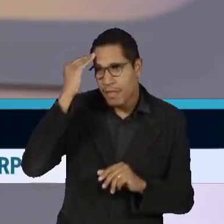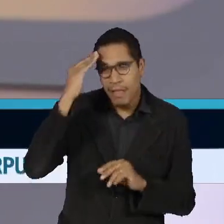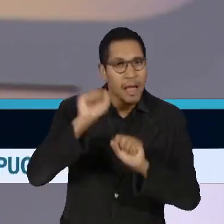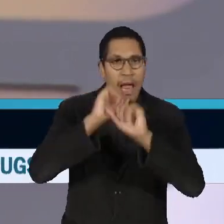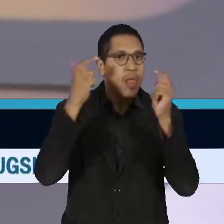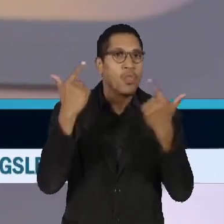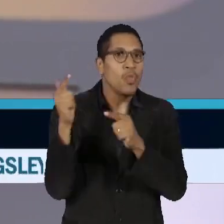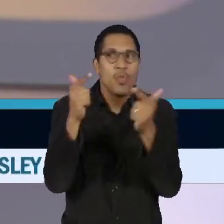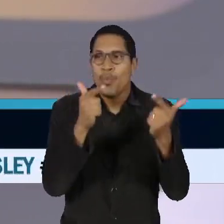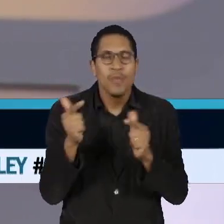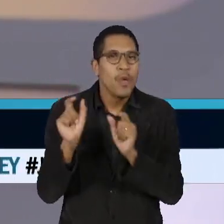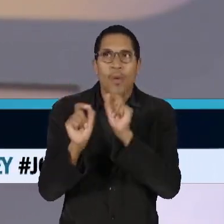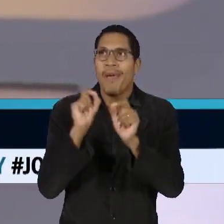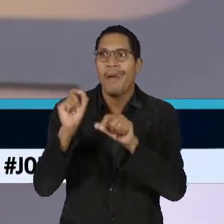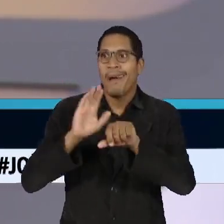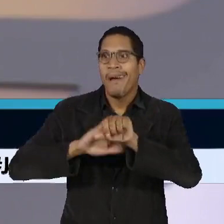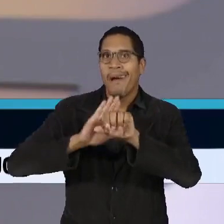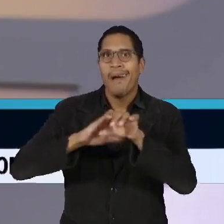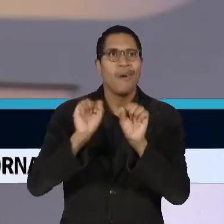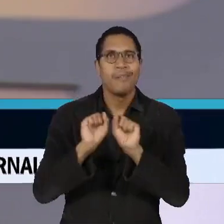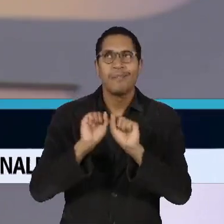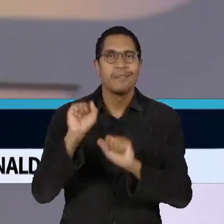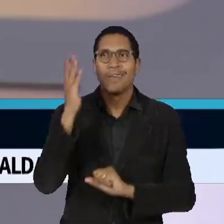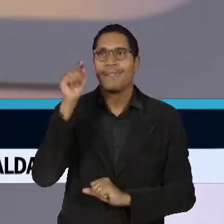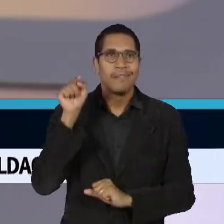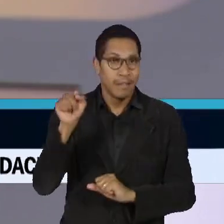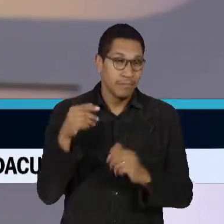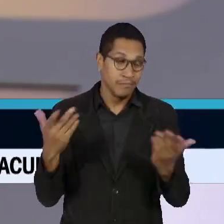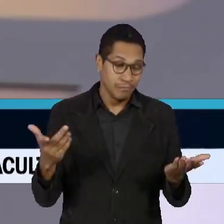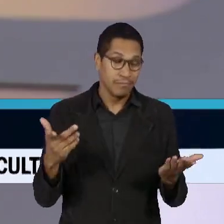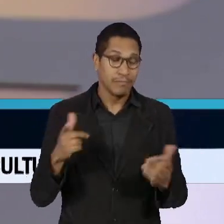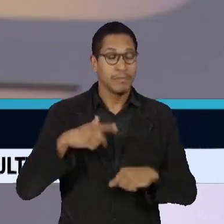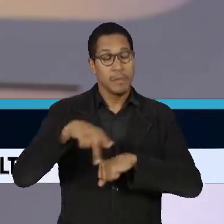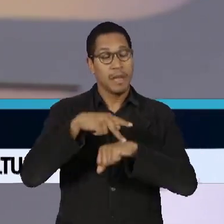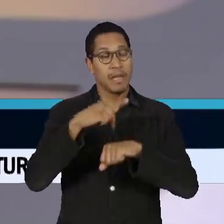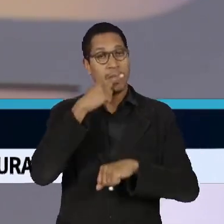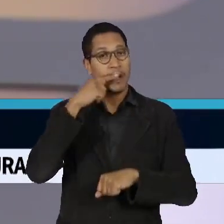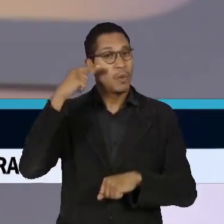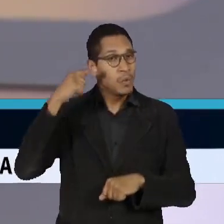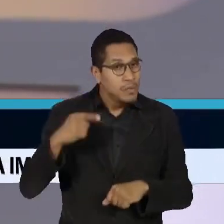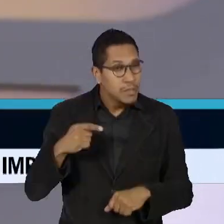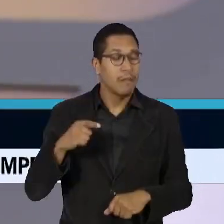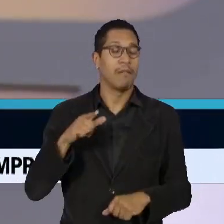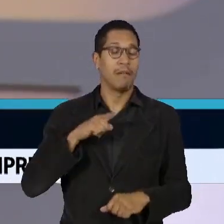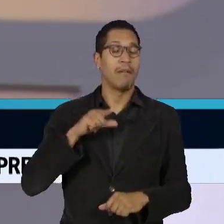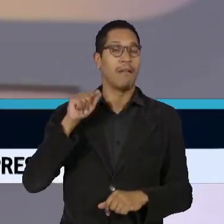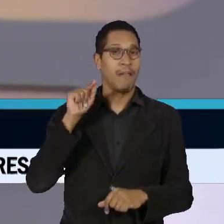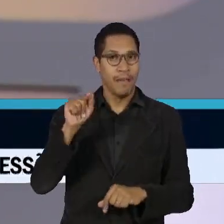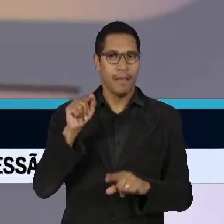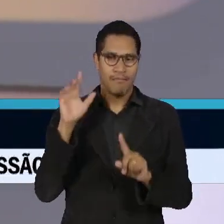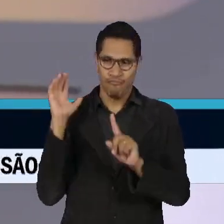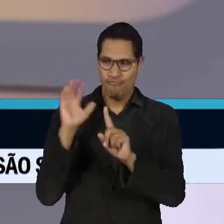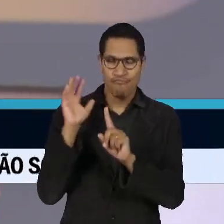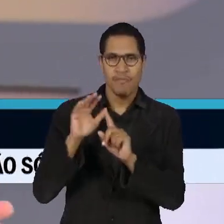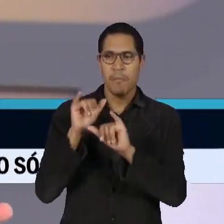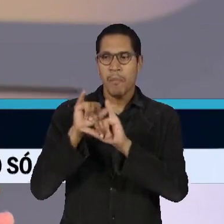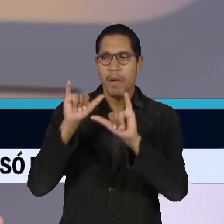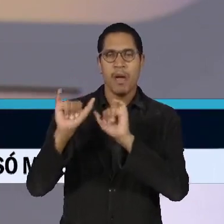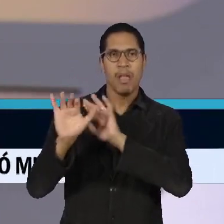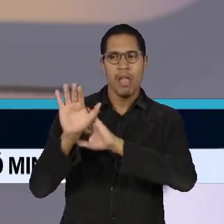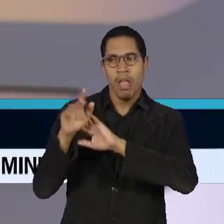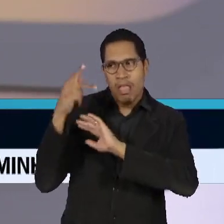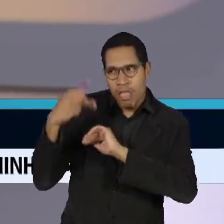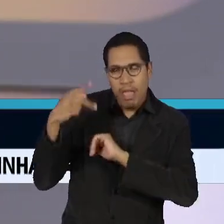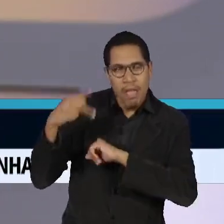o que está acontecendo como a Rússia é muito eficaz nesse tipo de operação de influência de propaganda todo mundo com